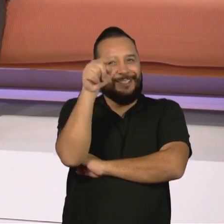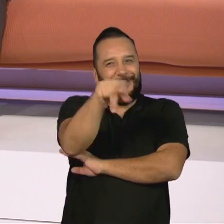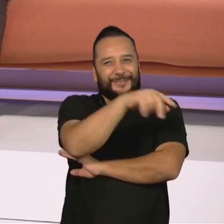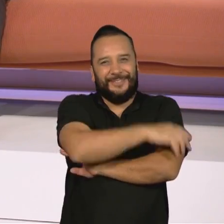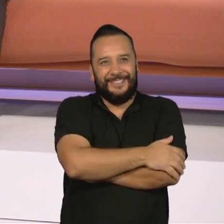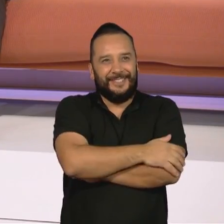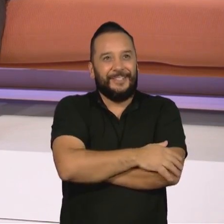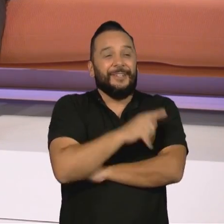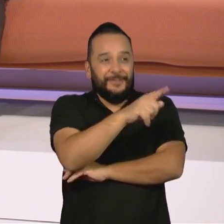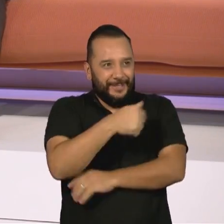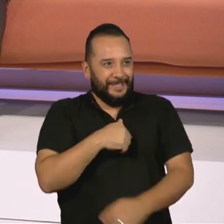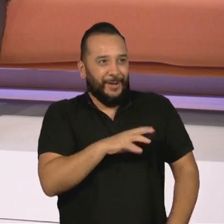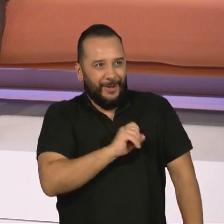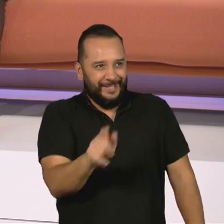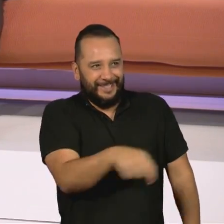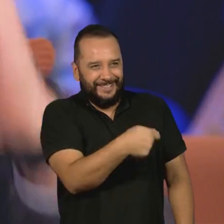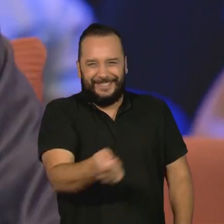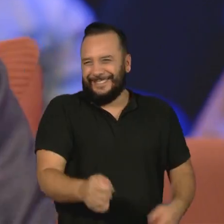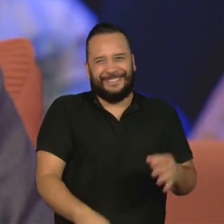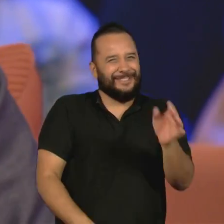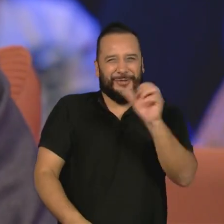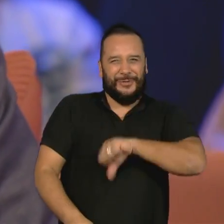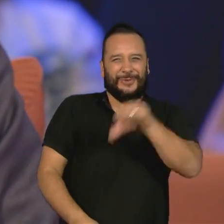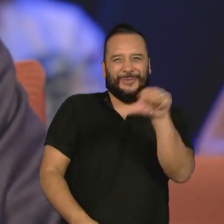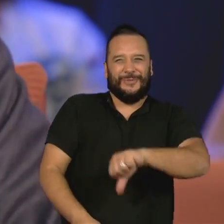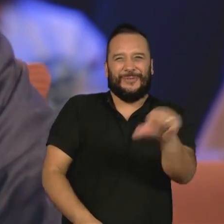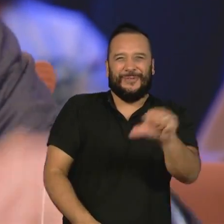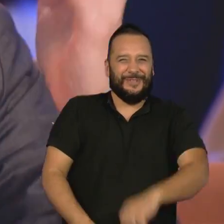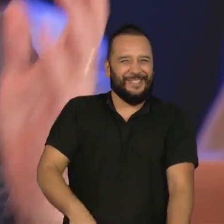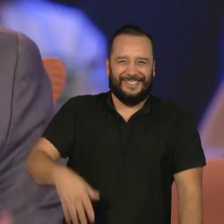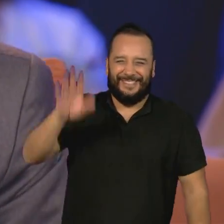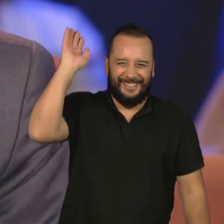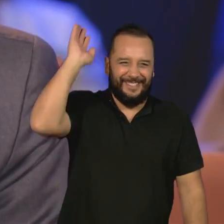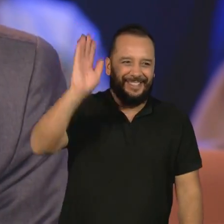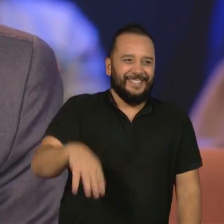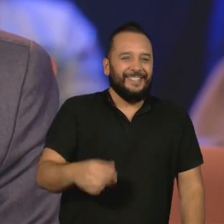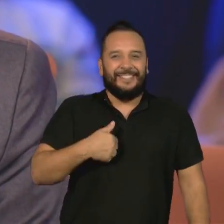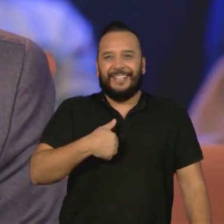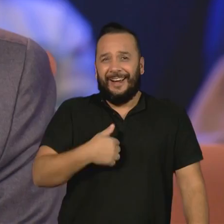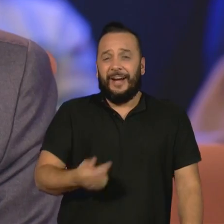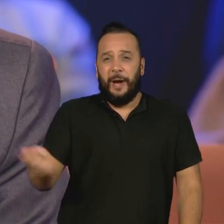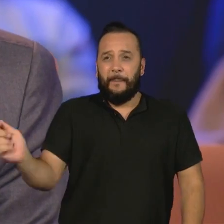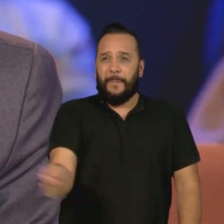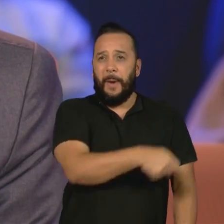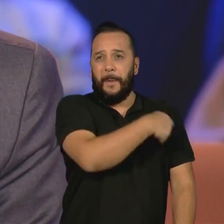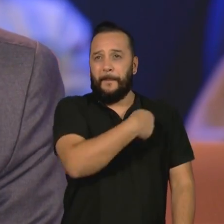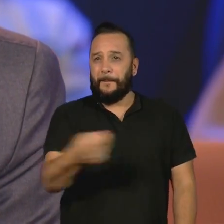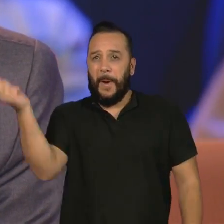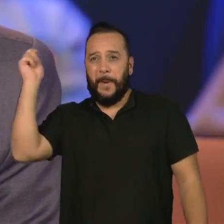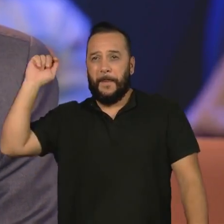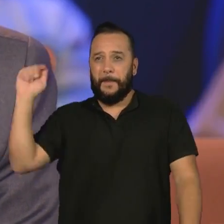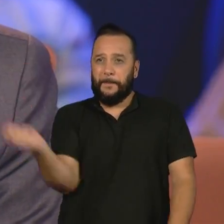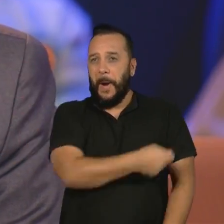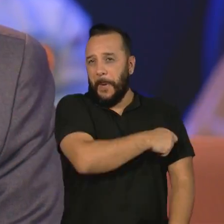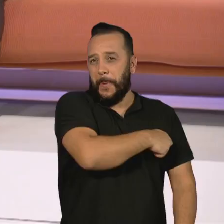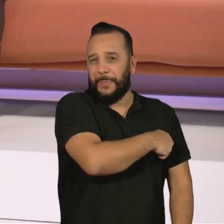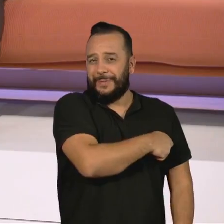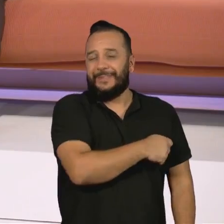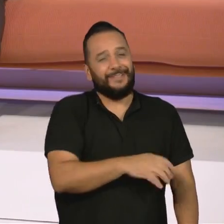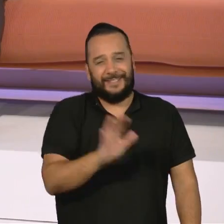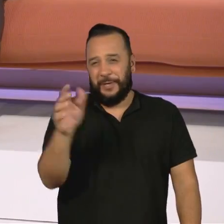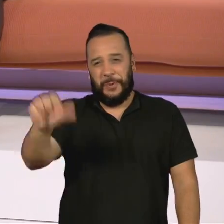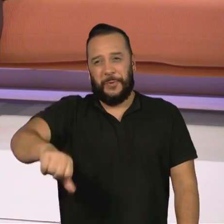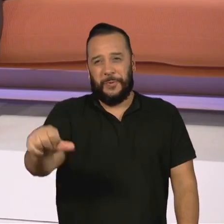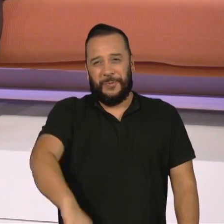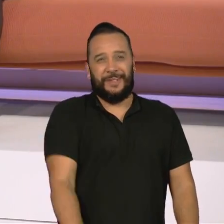Você joga mal tênis? Nada, pô, freguês meu, histórico, mas tem uma brincadeira. Que família linda, né? Eu que